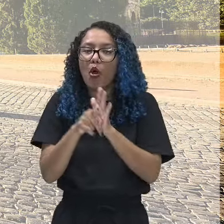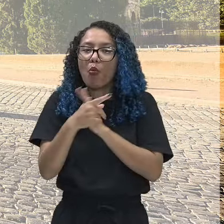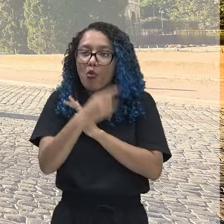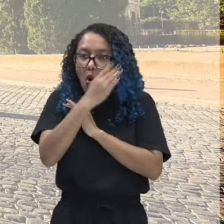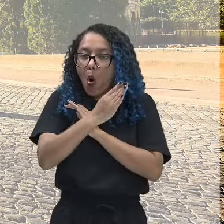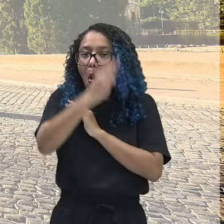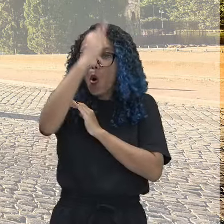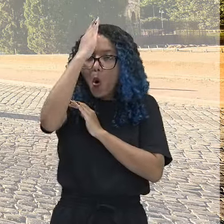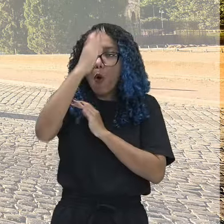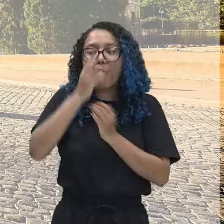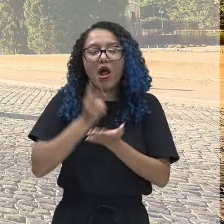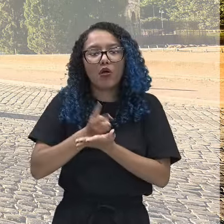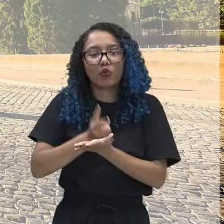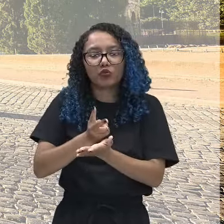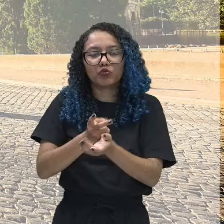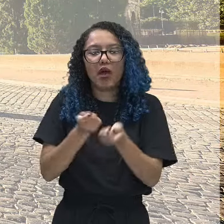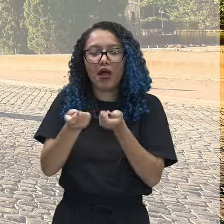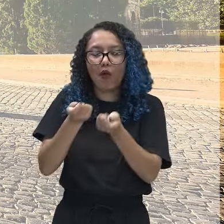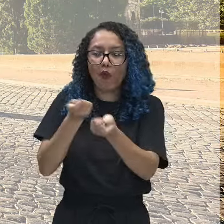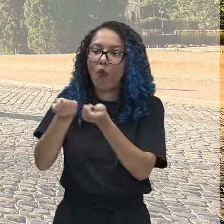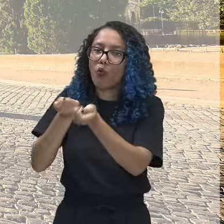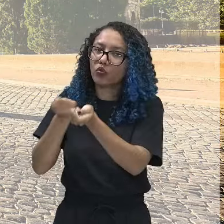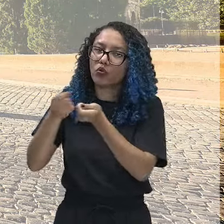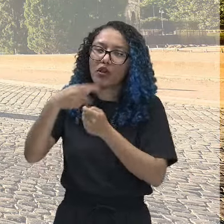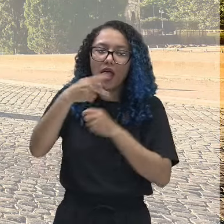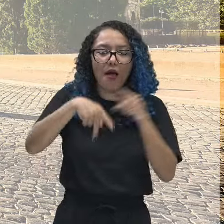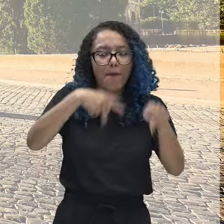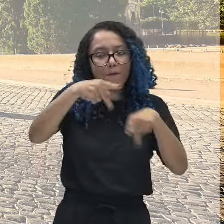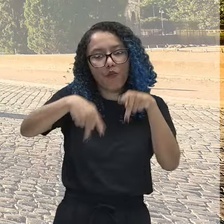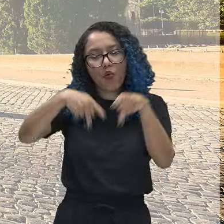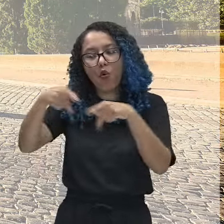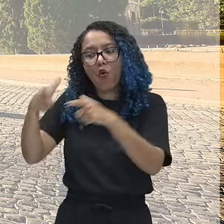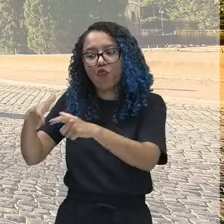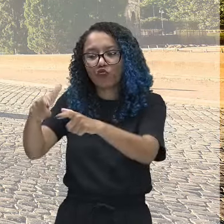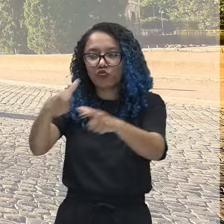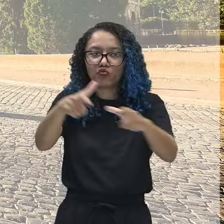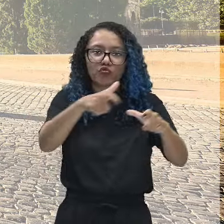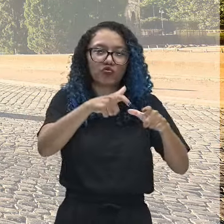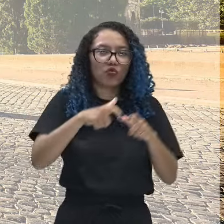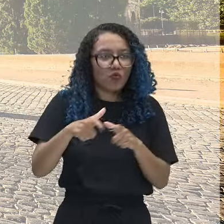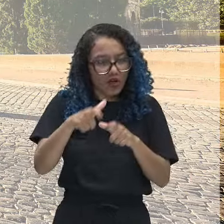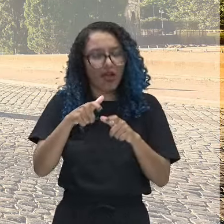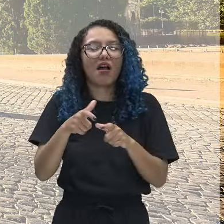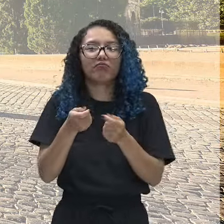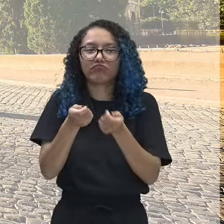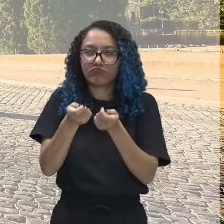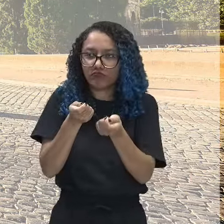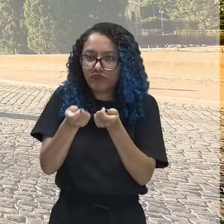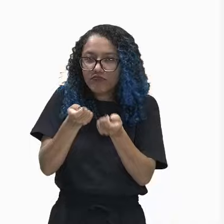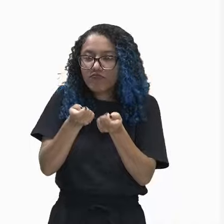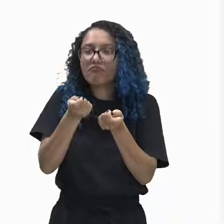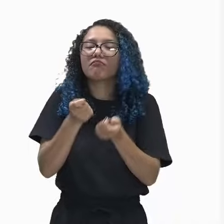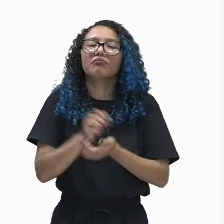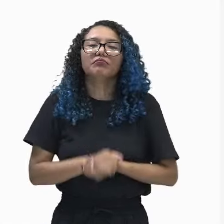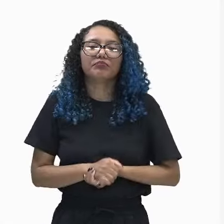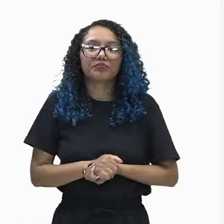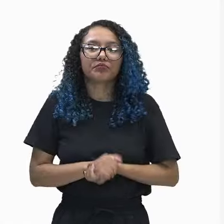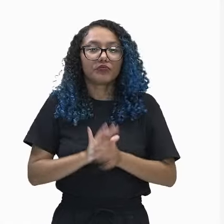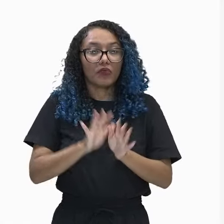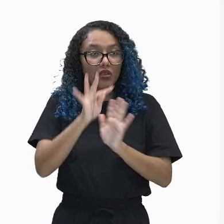manter aqueles povos, daquelas regiões, aquelas províncias sob o seu domínio. Vamos ao texto. Vamos lá,